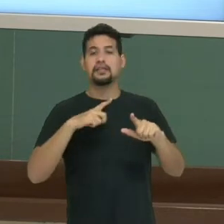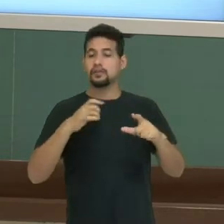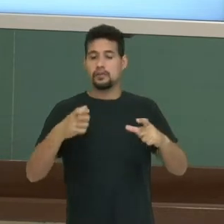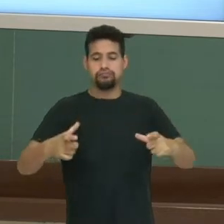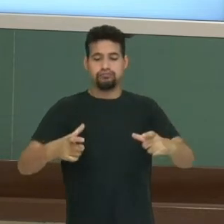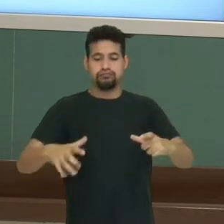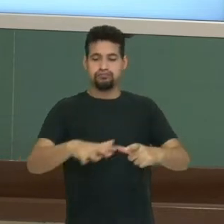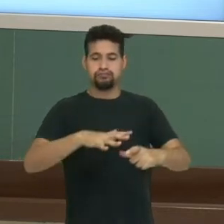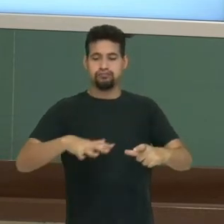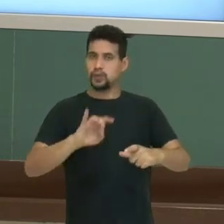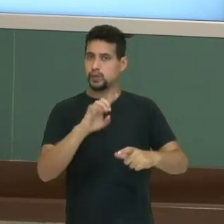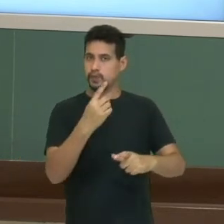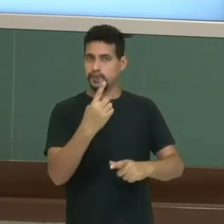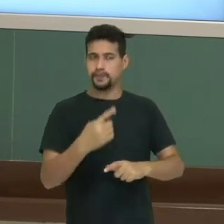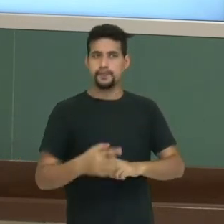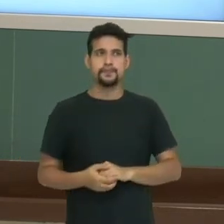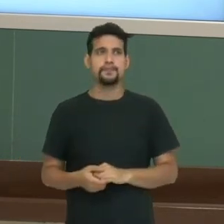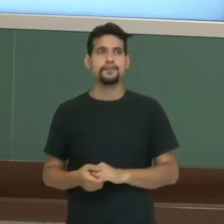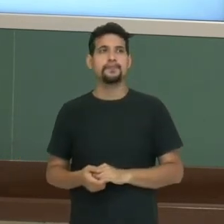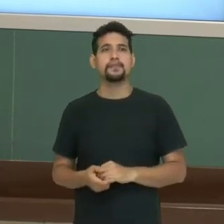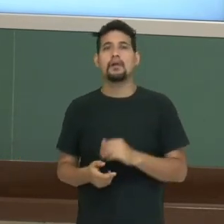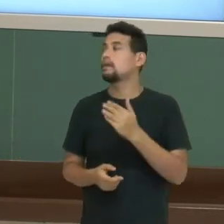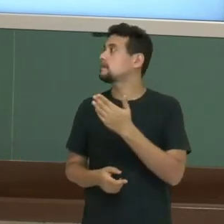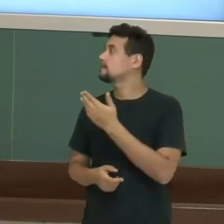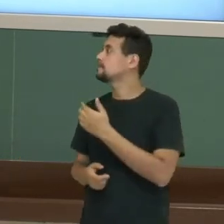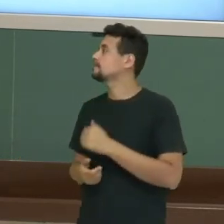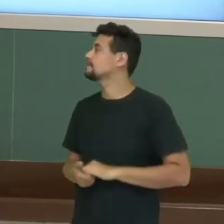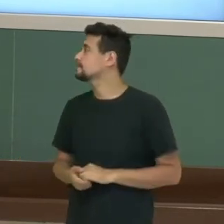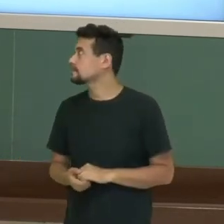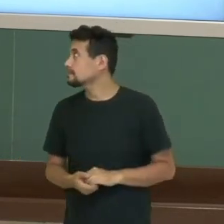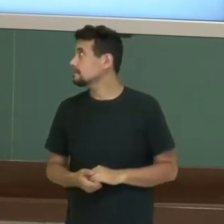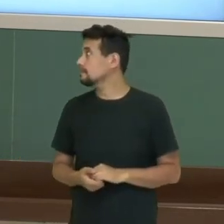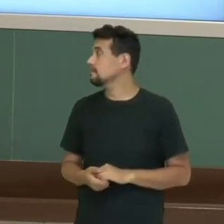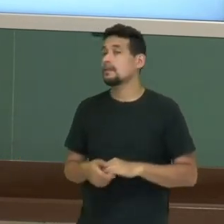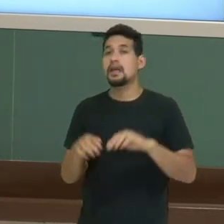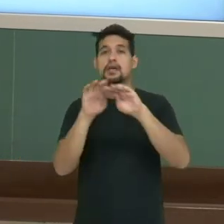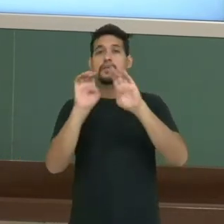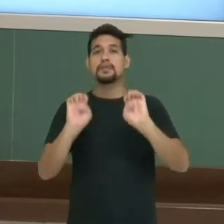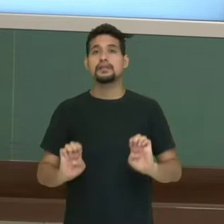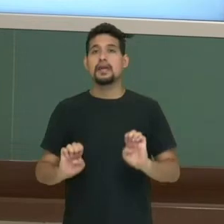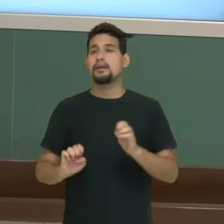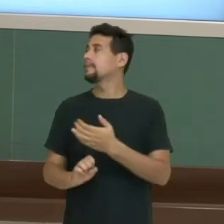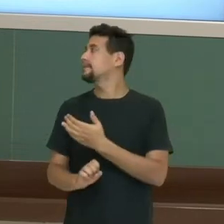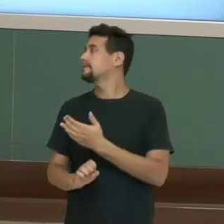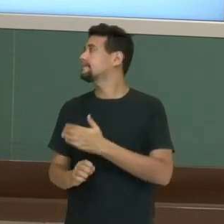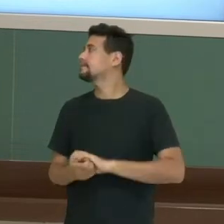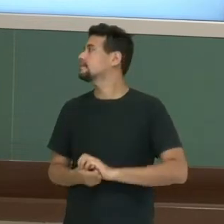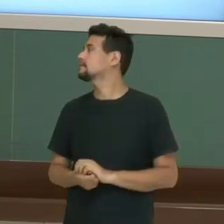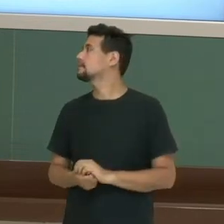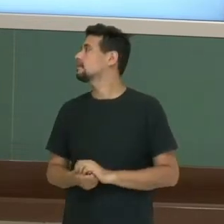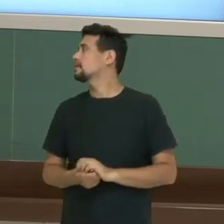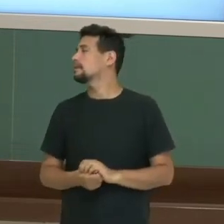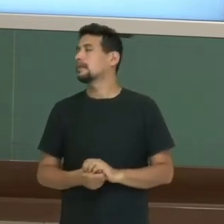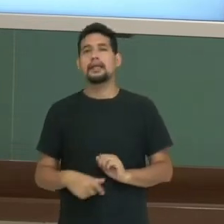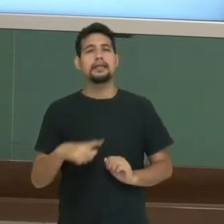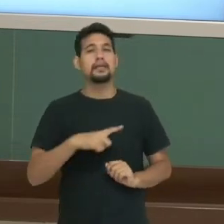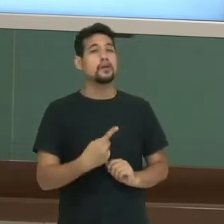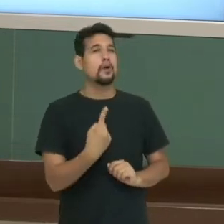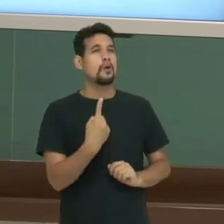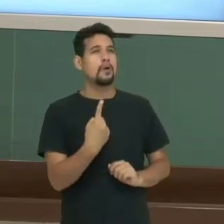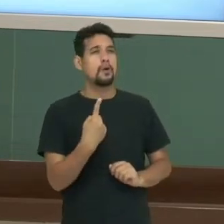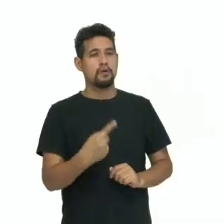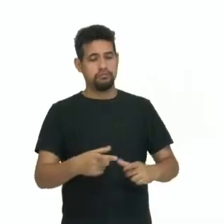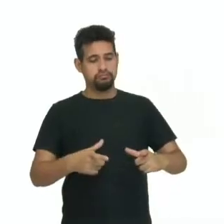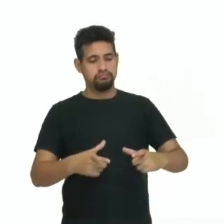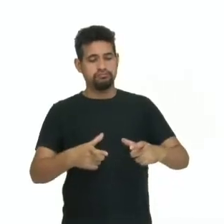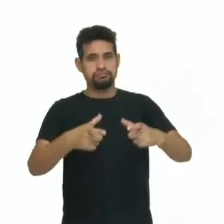só. Então, aqui a gente tem um esquema de eletrólise, olha só. a gente tem um único recipiente, uma